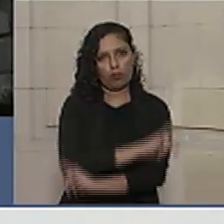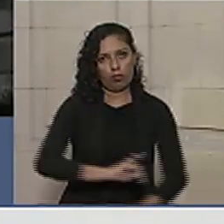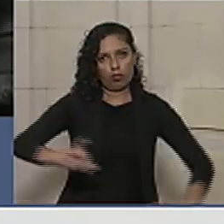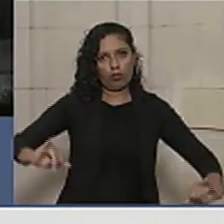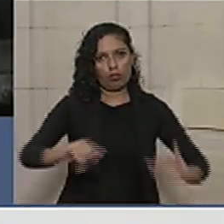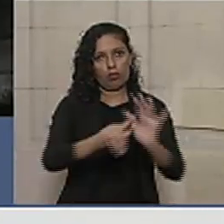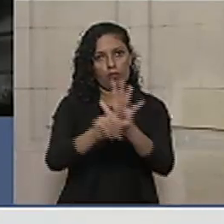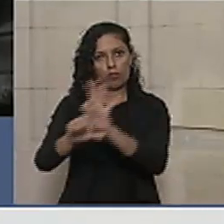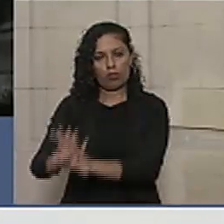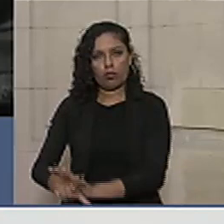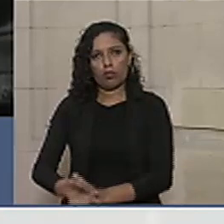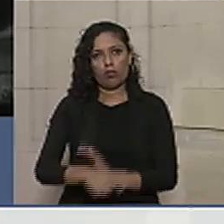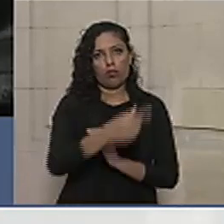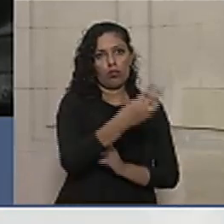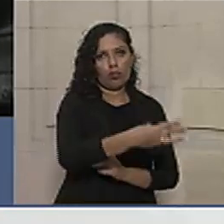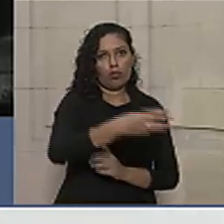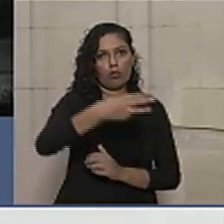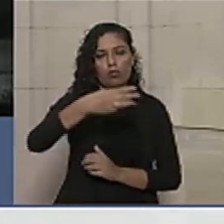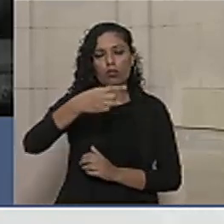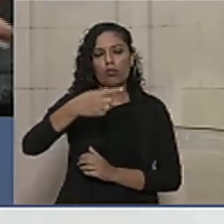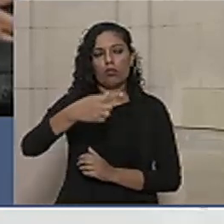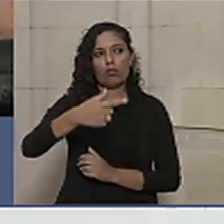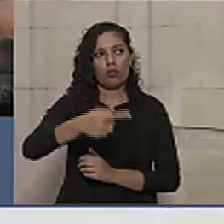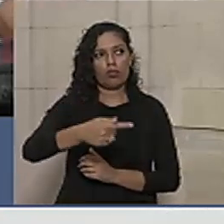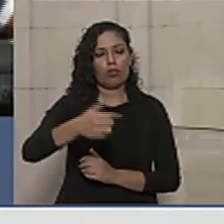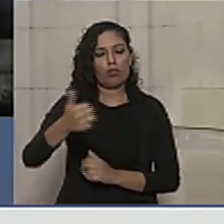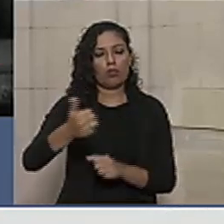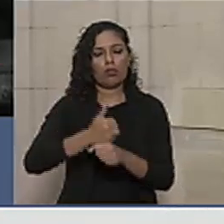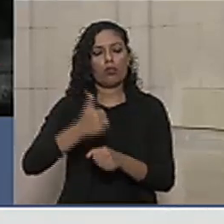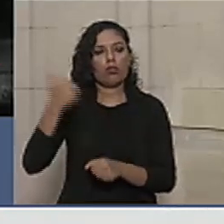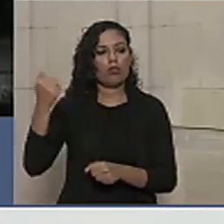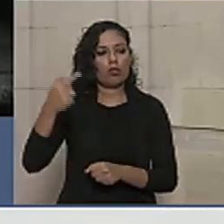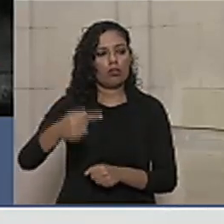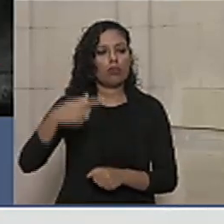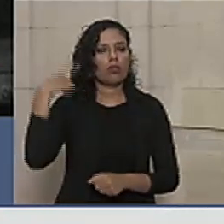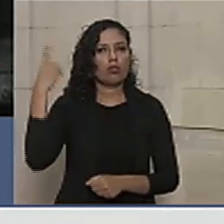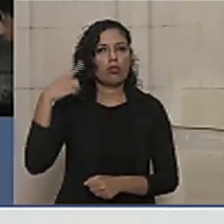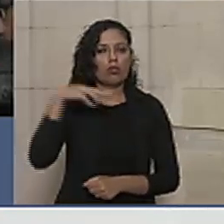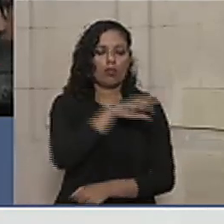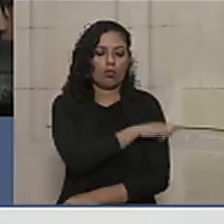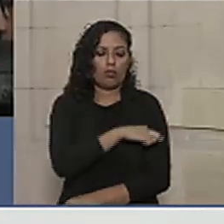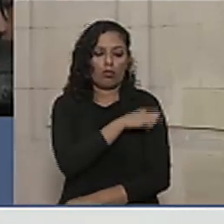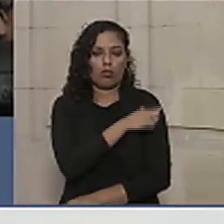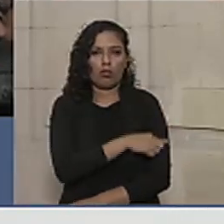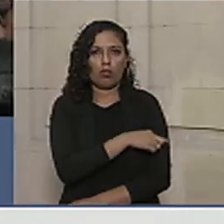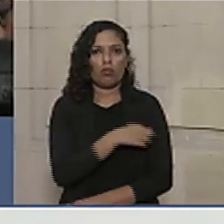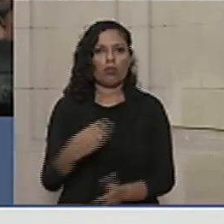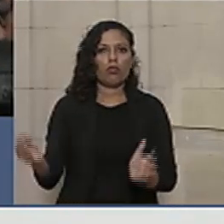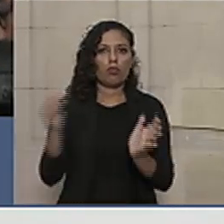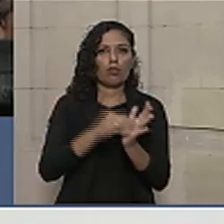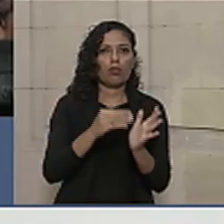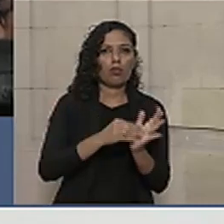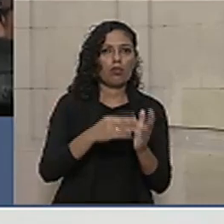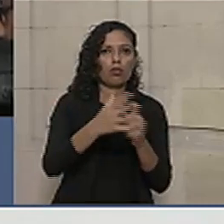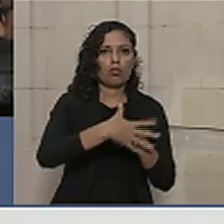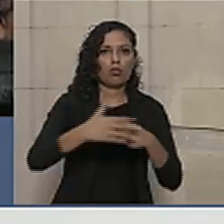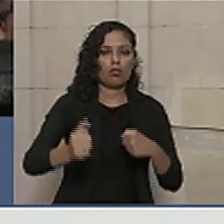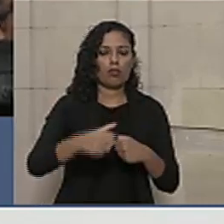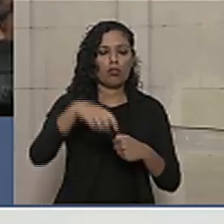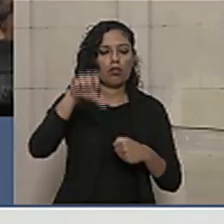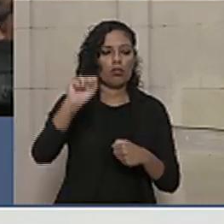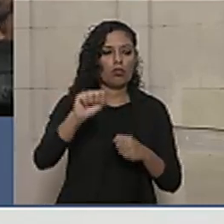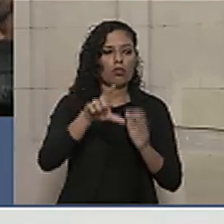Anuncio projeto de lei 3371/2017, de autoria da deputada enfermeira Rejane, que acrescenta o artigo 8º-A à